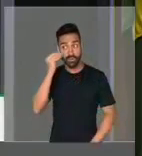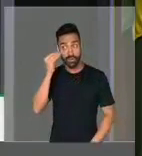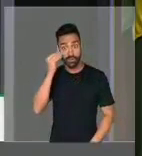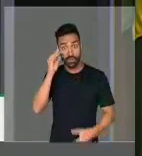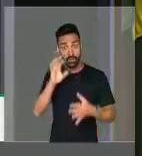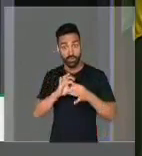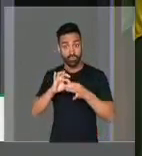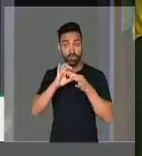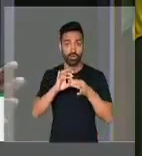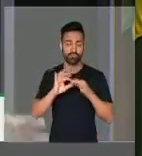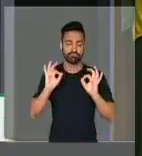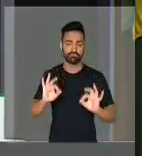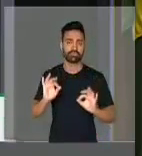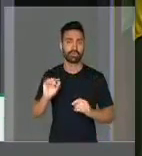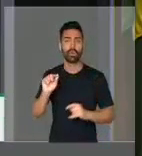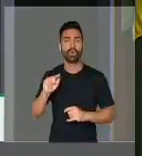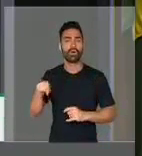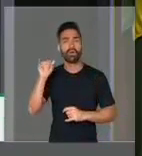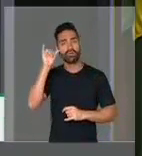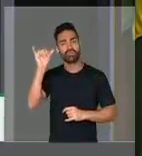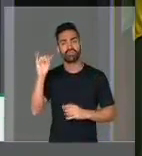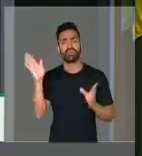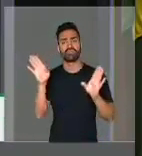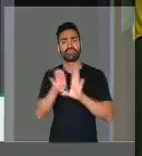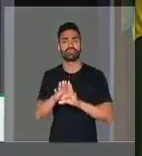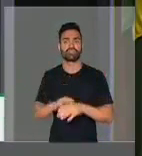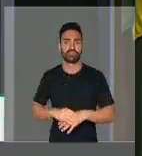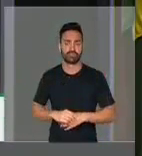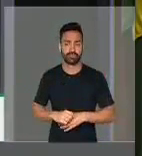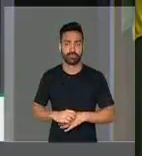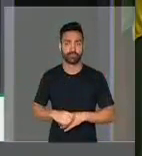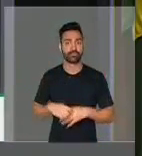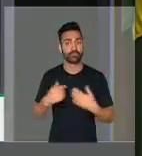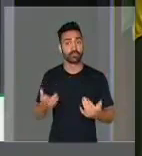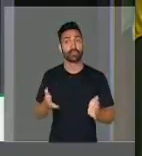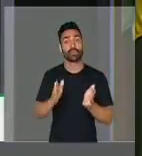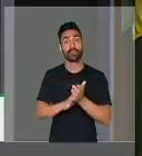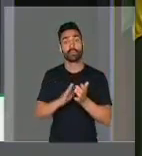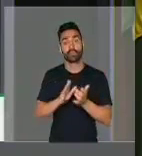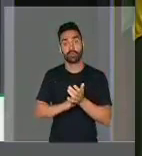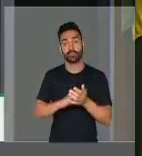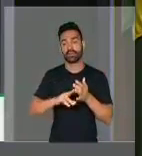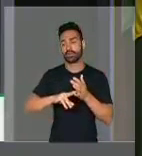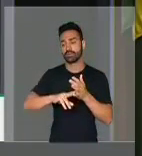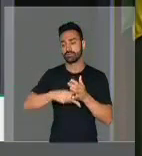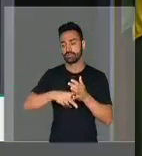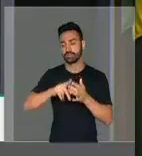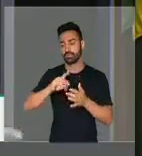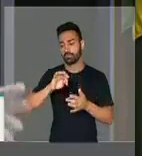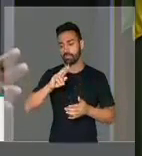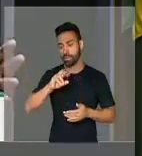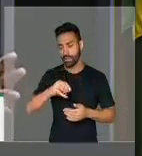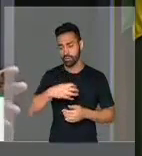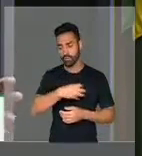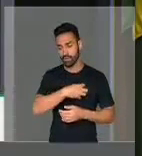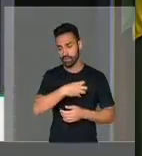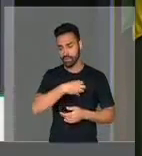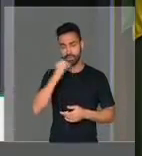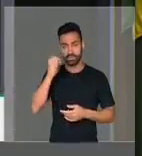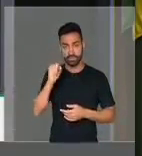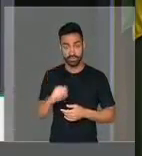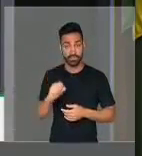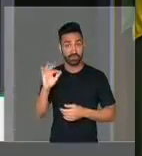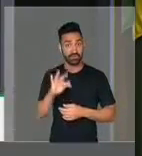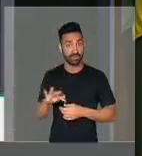classe política para evitar o fechamento dessas duas unidades. Então, parabenizar o Sindipetro Bahia, o Sindipetro Sergipe, a Federação Única